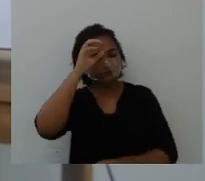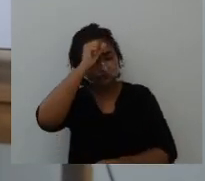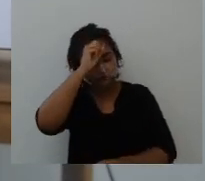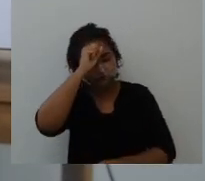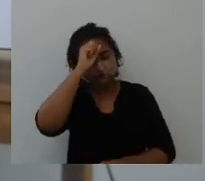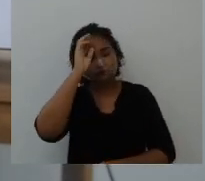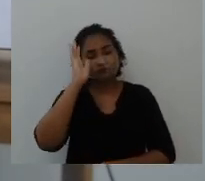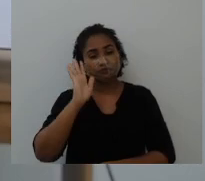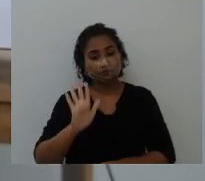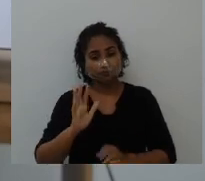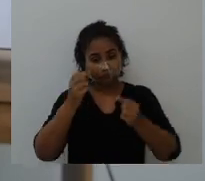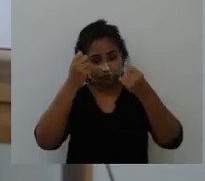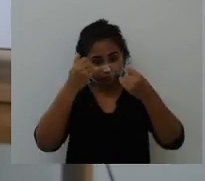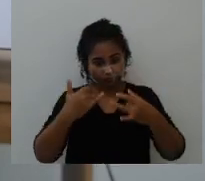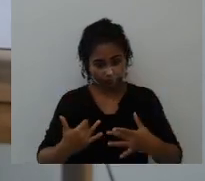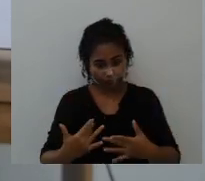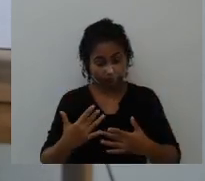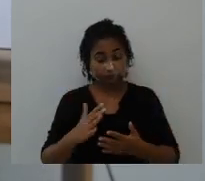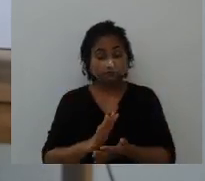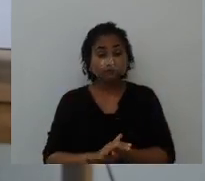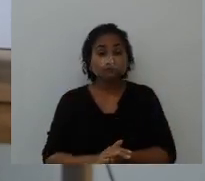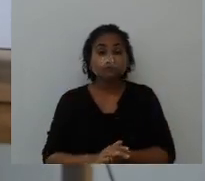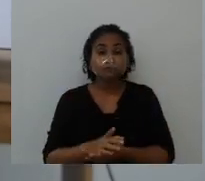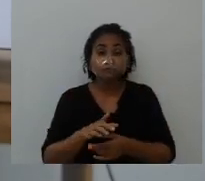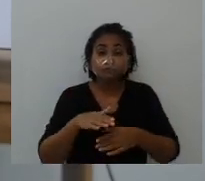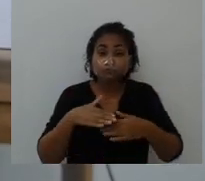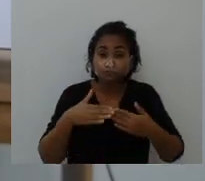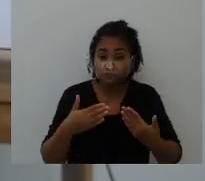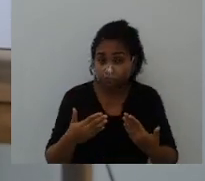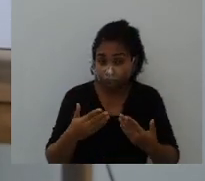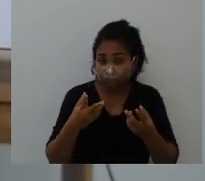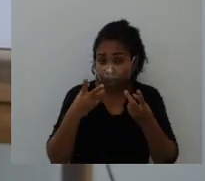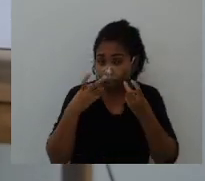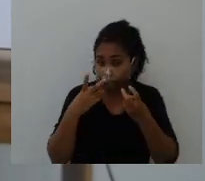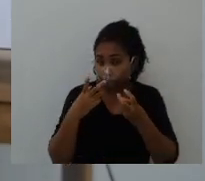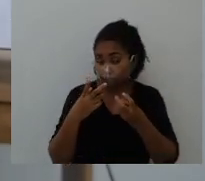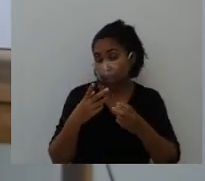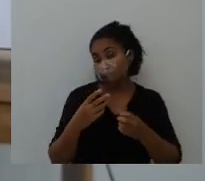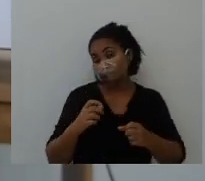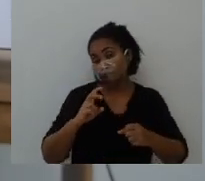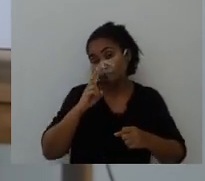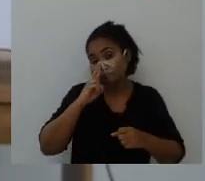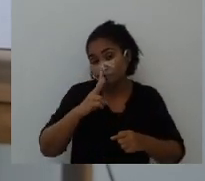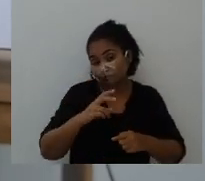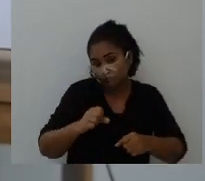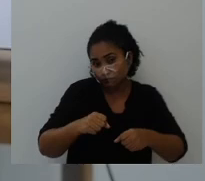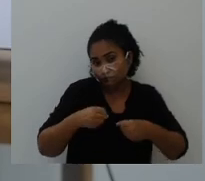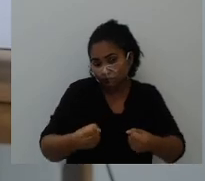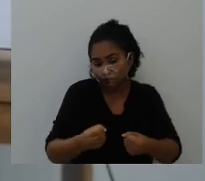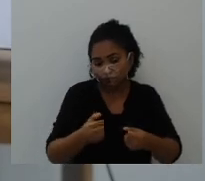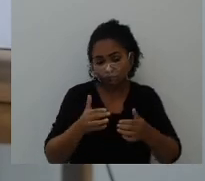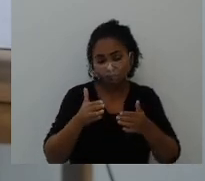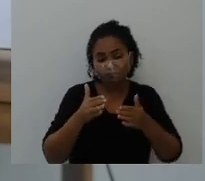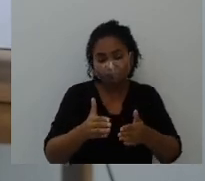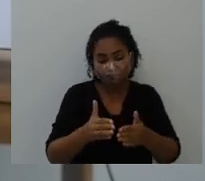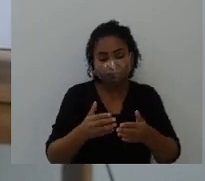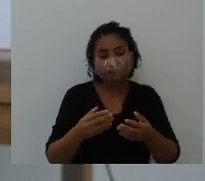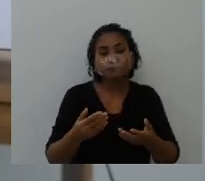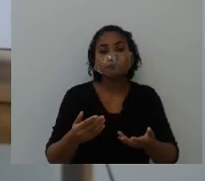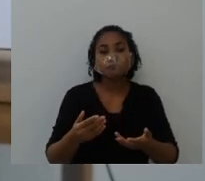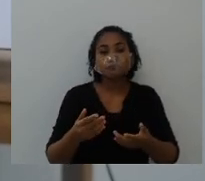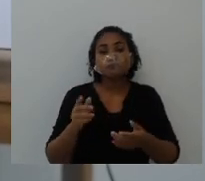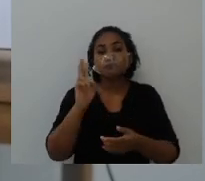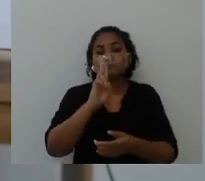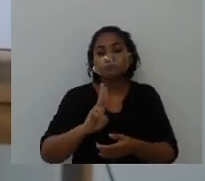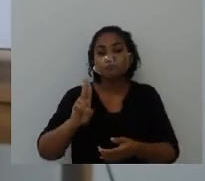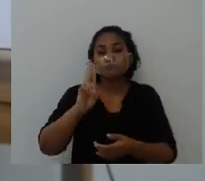deixa eu te explicar uma coisa. Quando você perceber que as forças elas não estão na mesma direção, você vai usar um